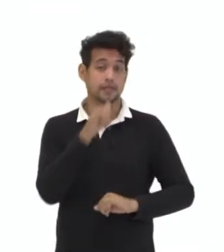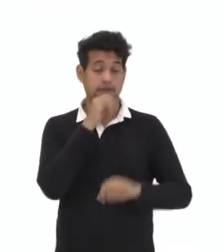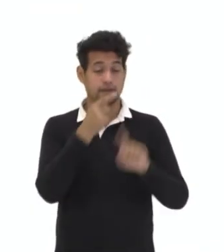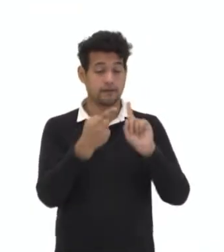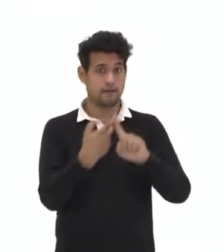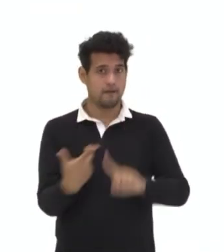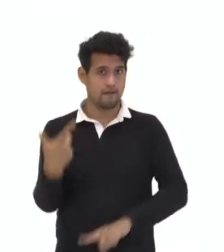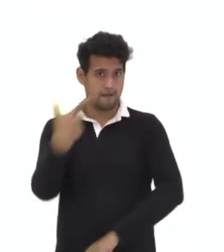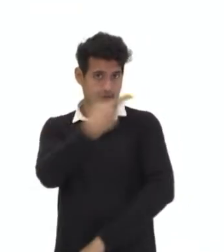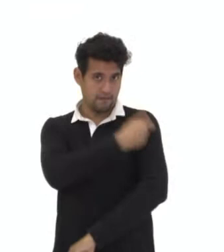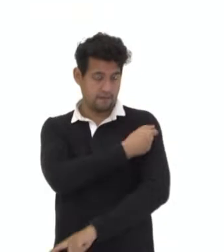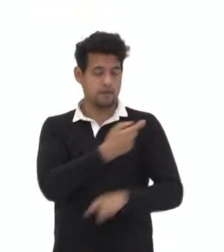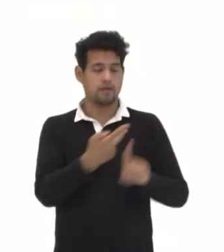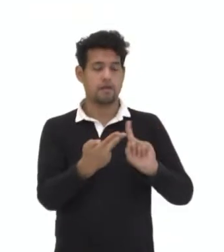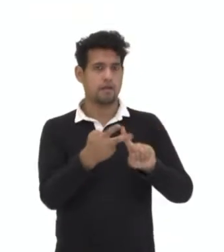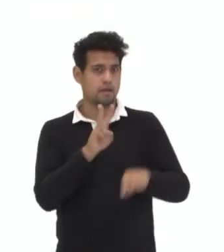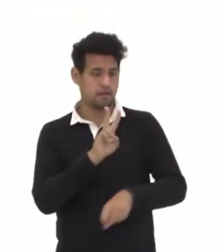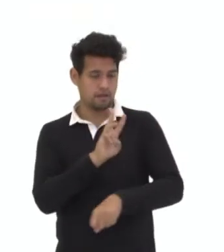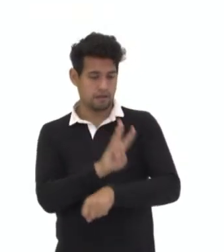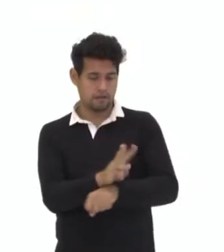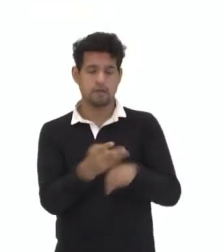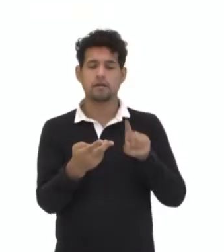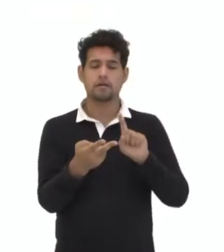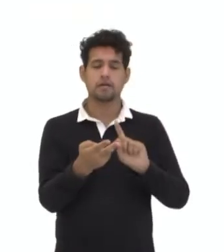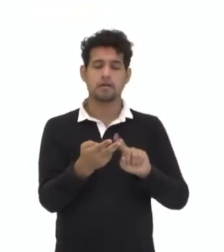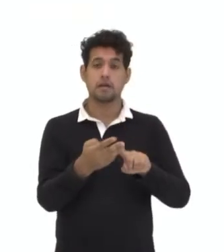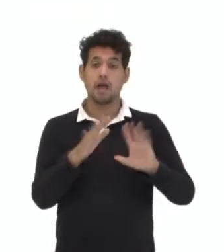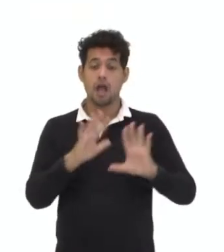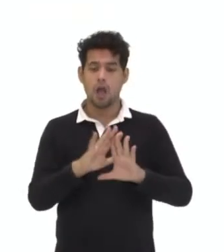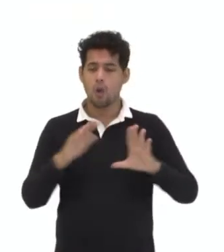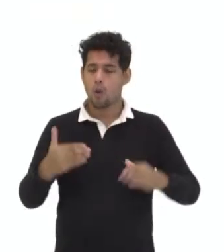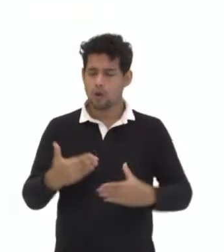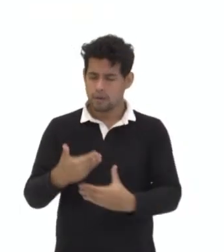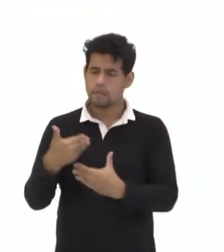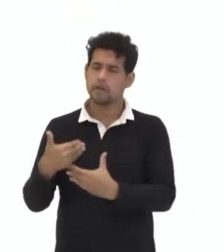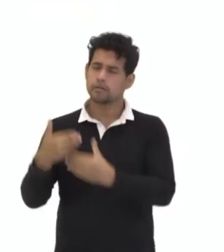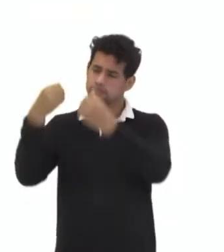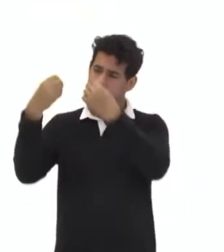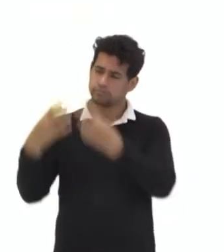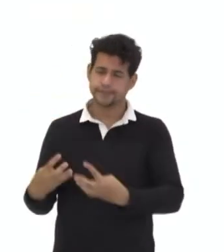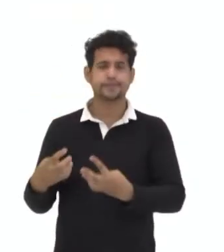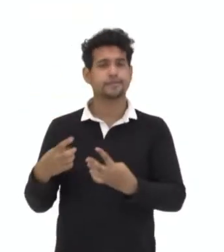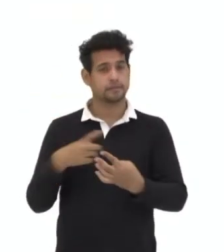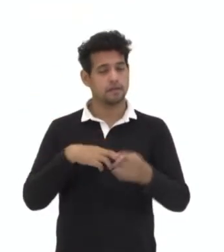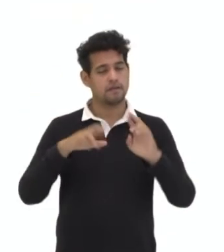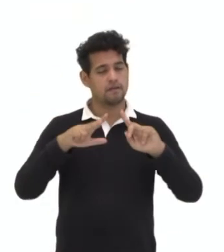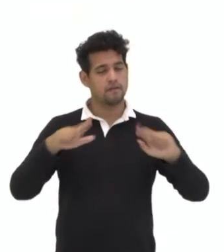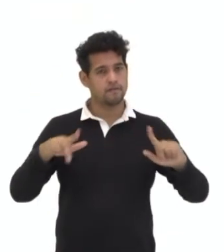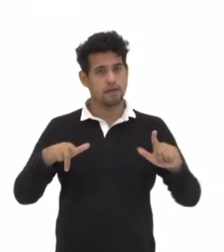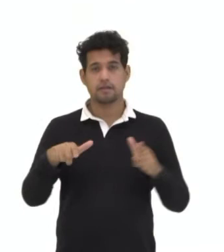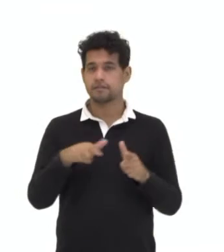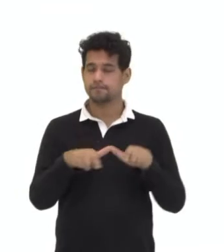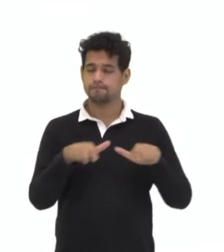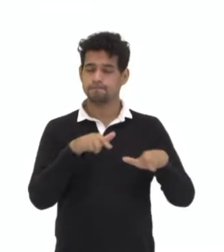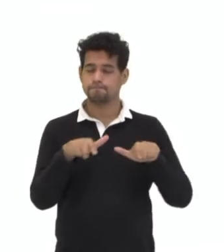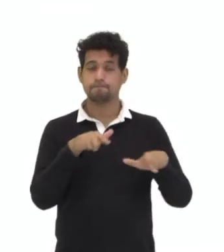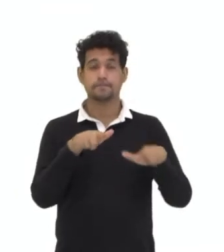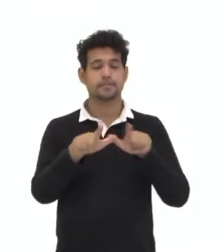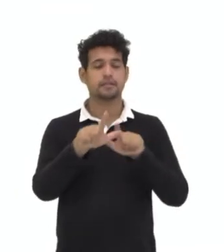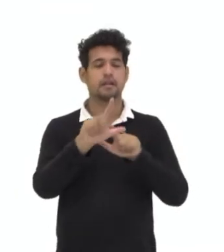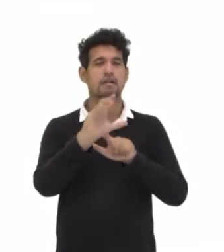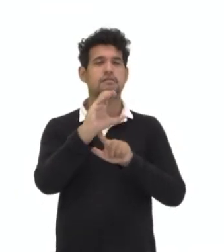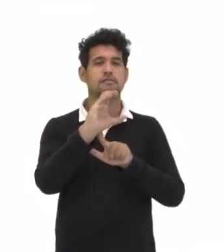vacinação, atendimento e o acolhimento. Então, tem estes outros serviços, né? E na letra